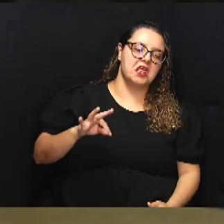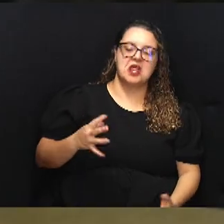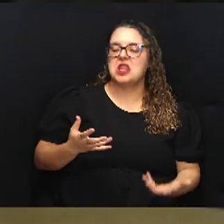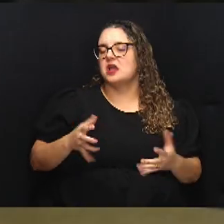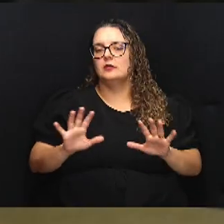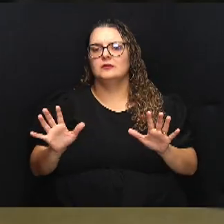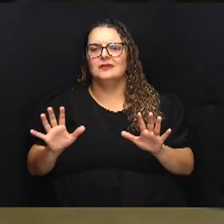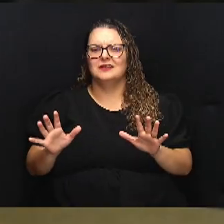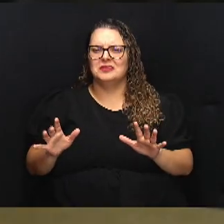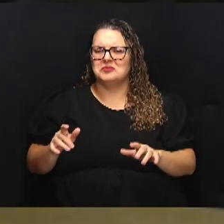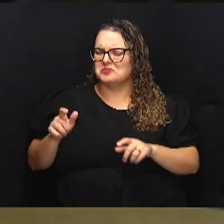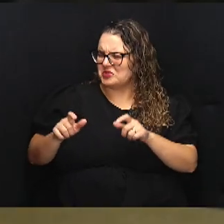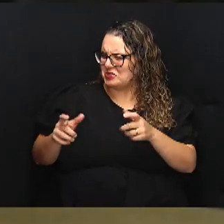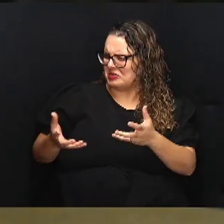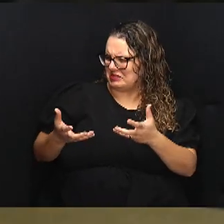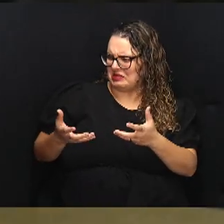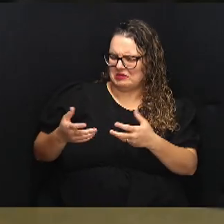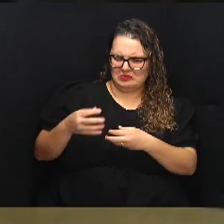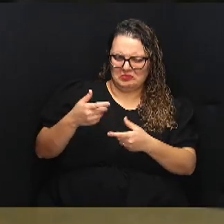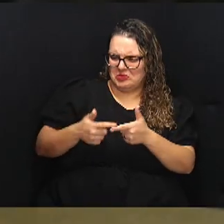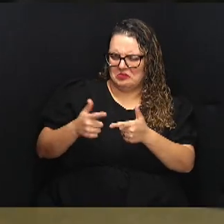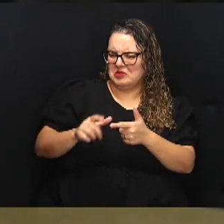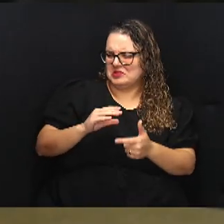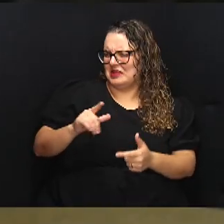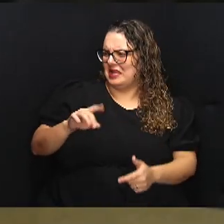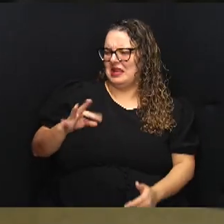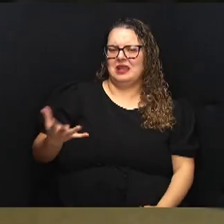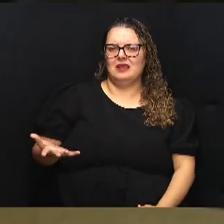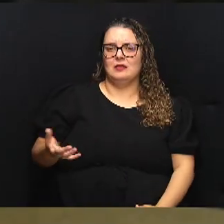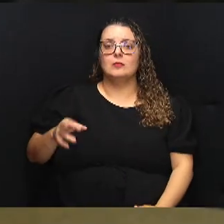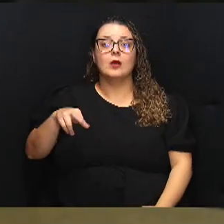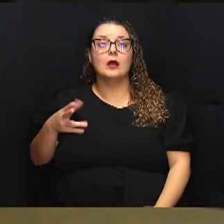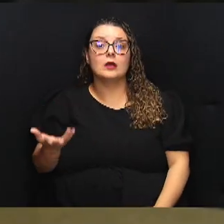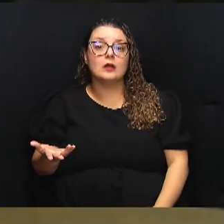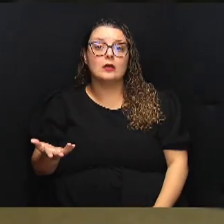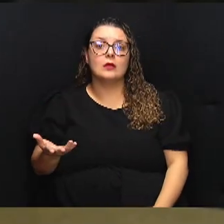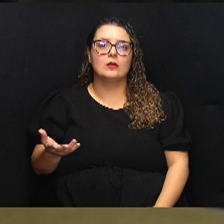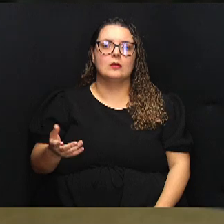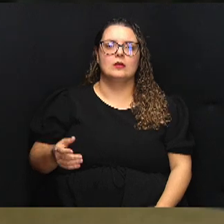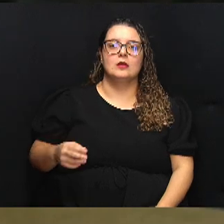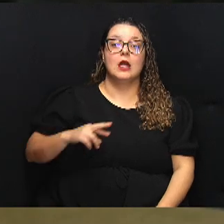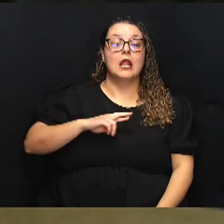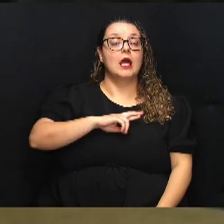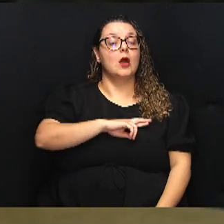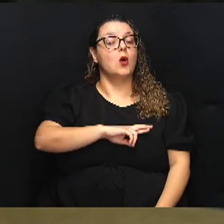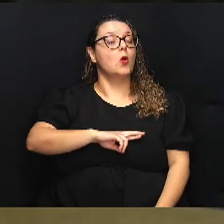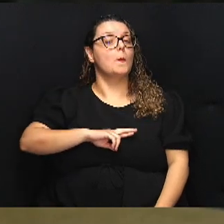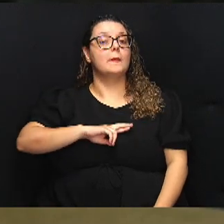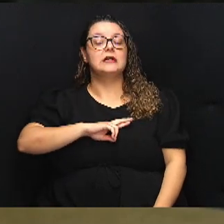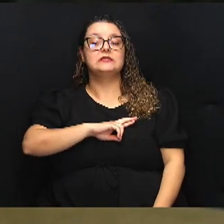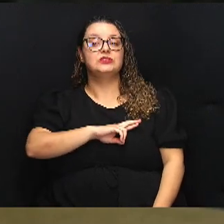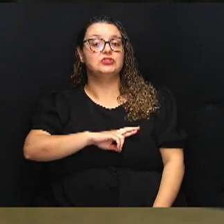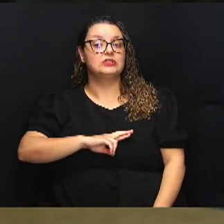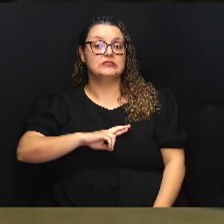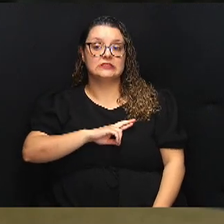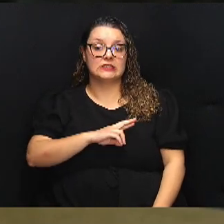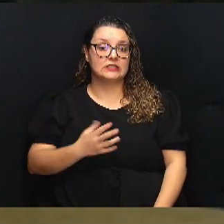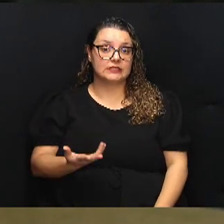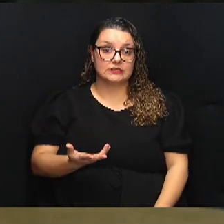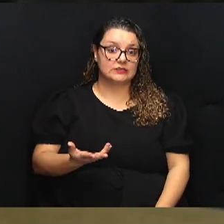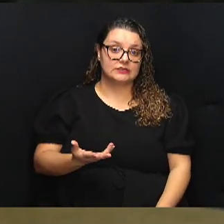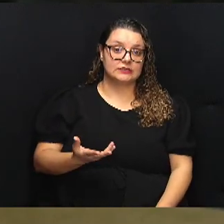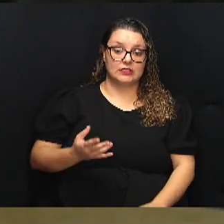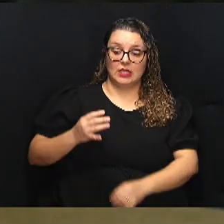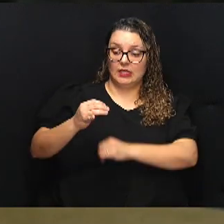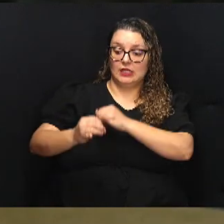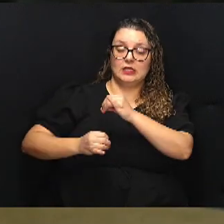O pessoal tem uma coisa com CLT, né? Porque é por conta disso, por conta da romantização que a